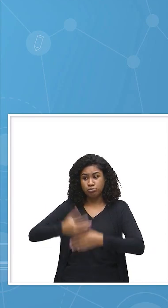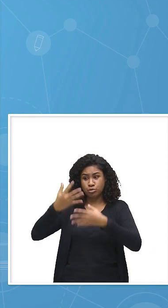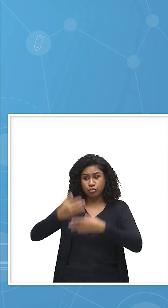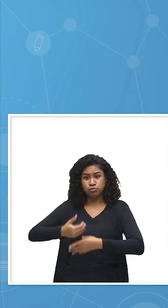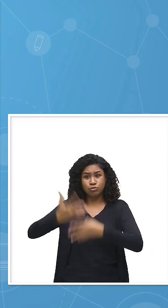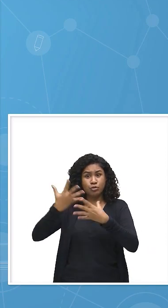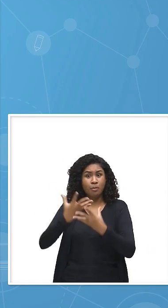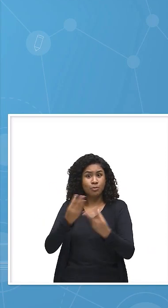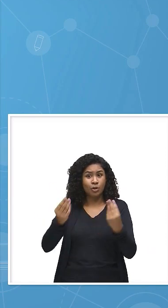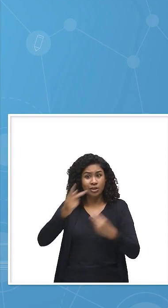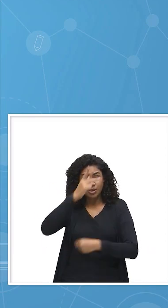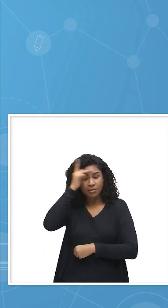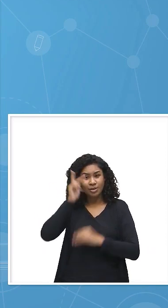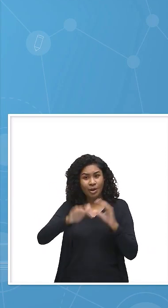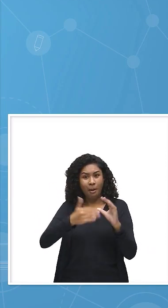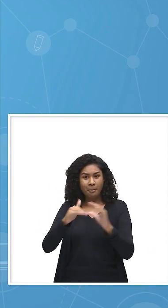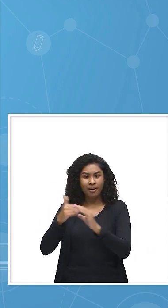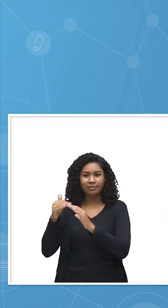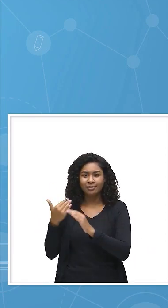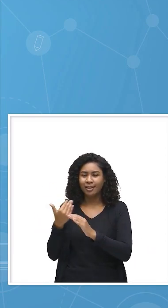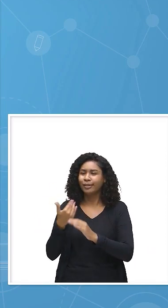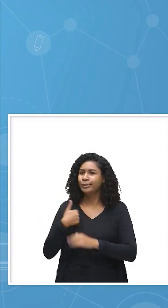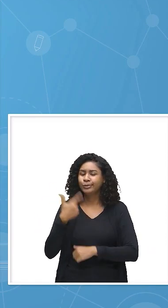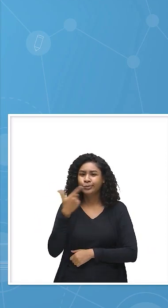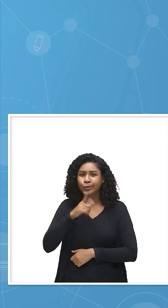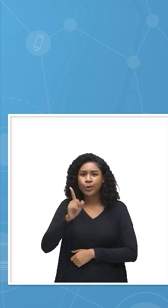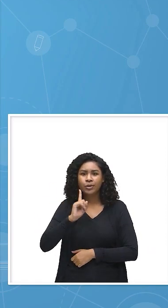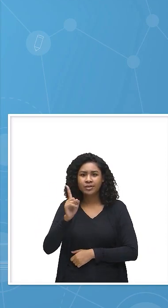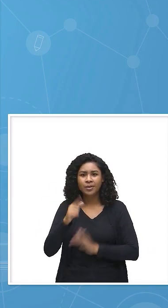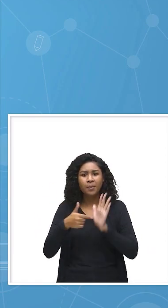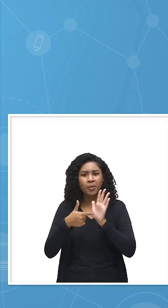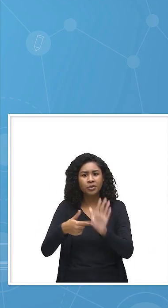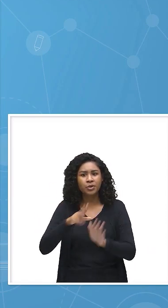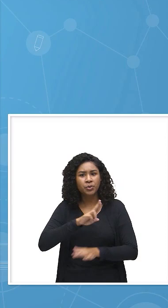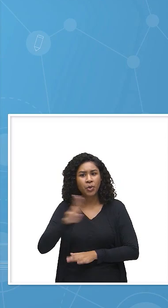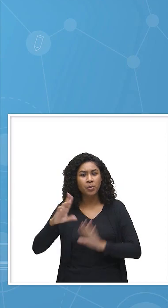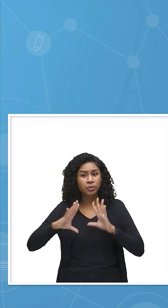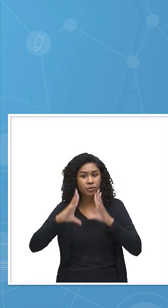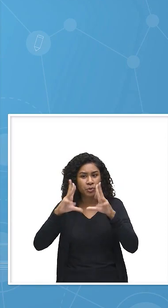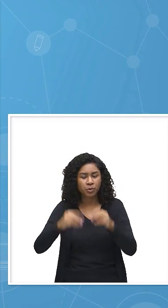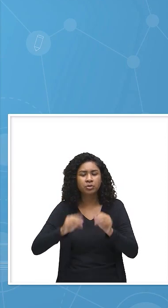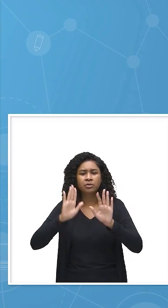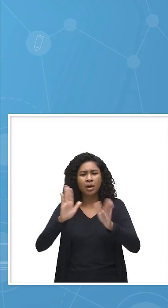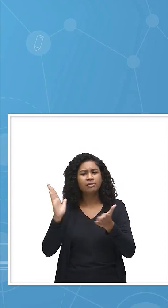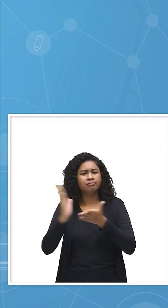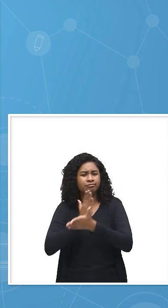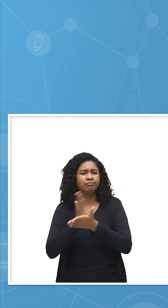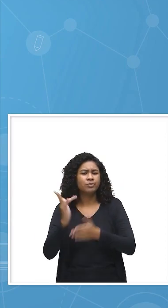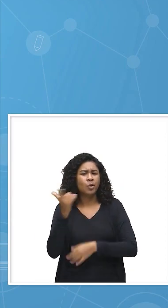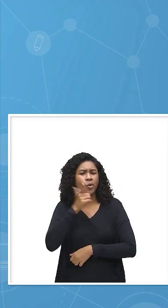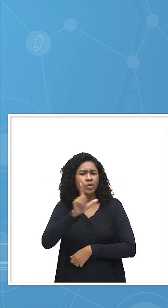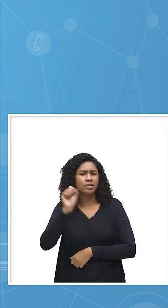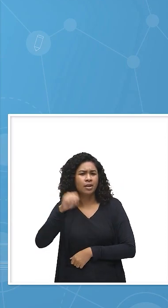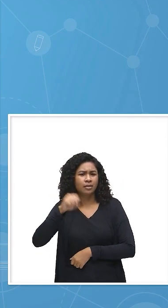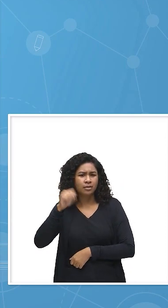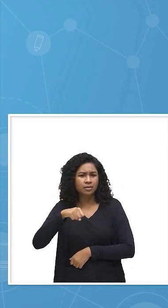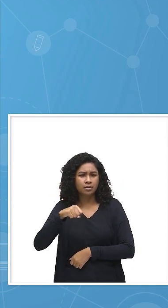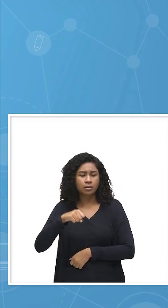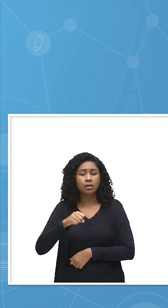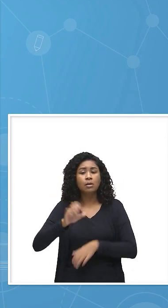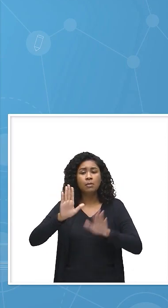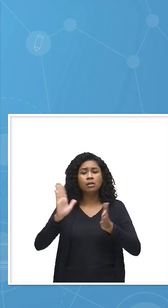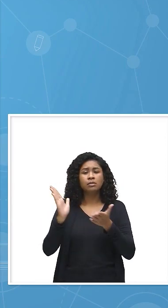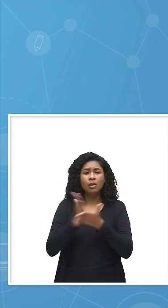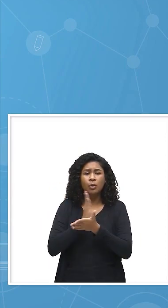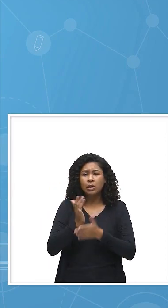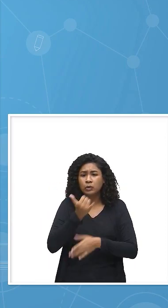vai conseguir falar o nome de todo mundo, mas aqueles que a gente conseguir, tá? Que não conseguir, perdão,